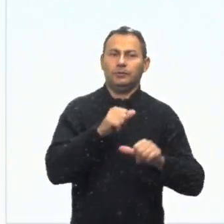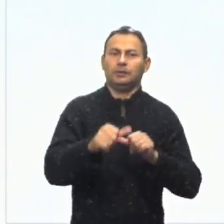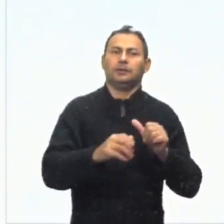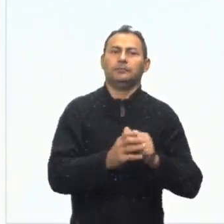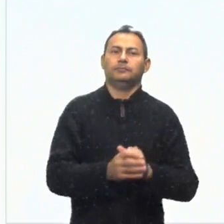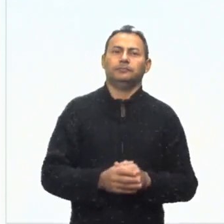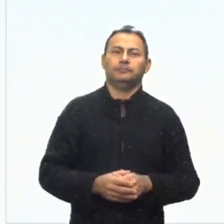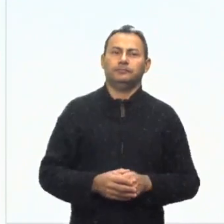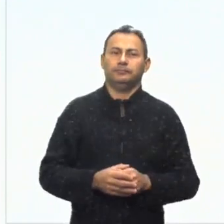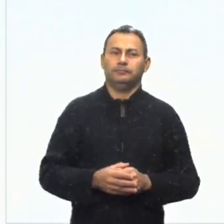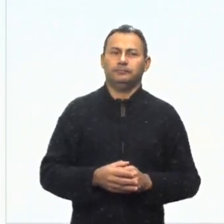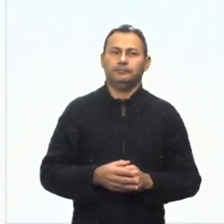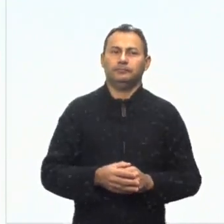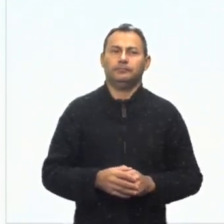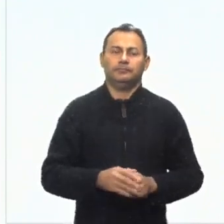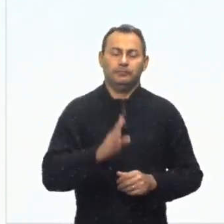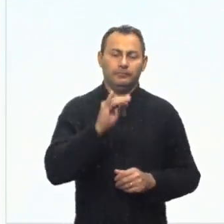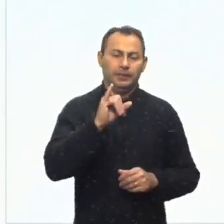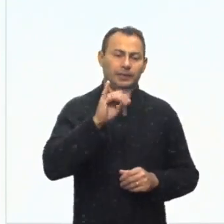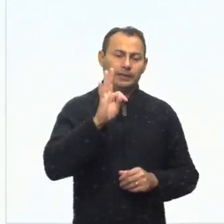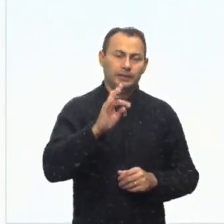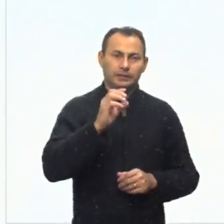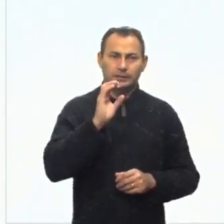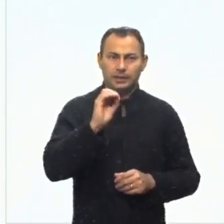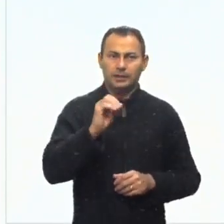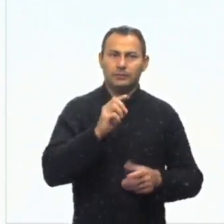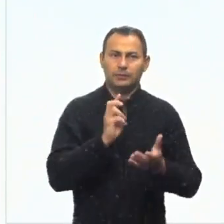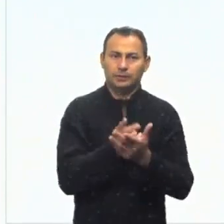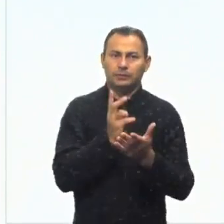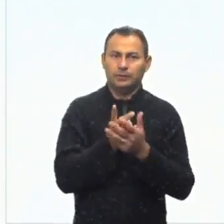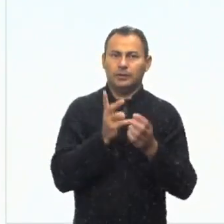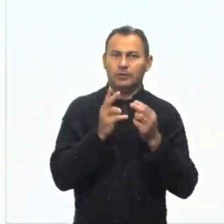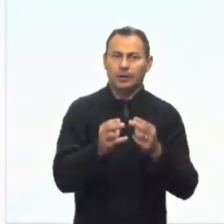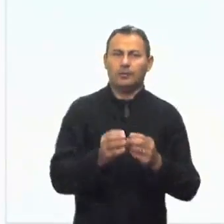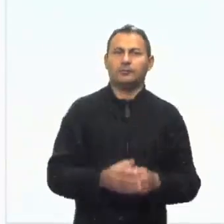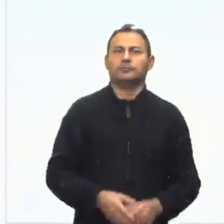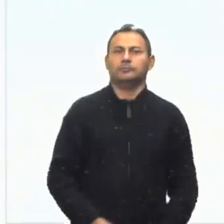muda. Em bit 0, a fase continua igual.